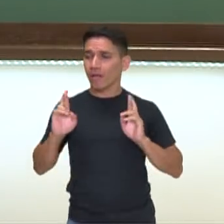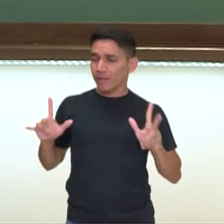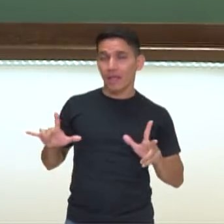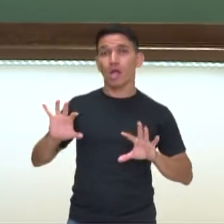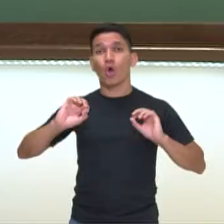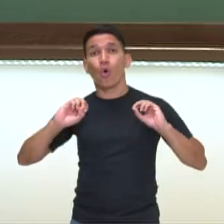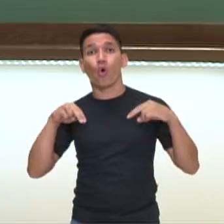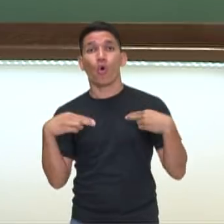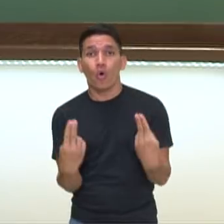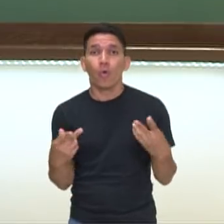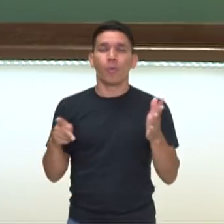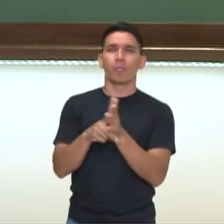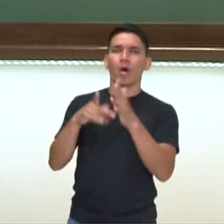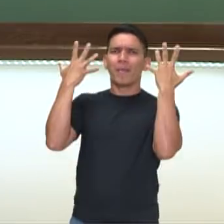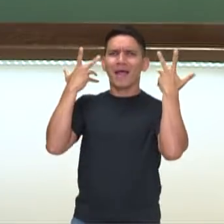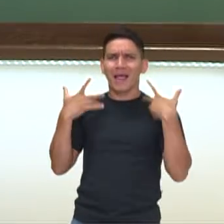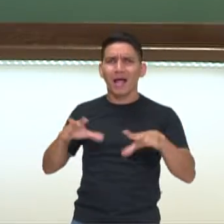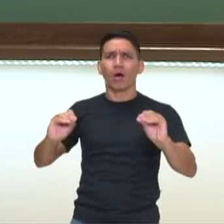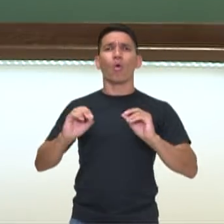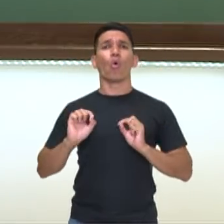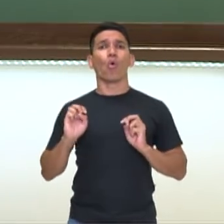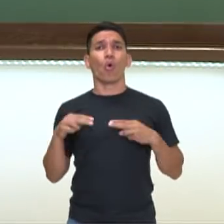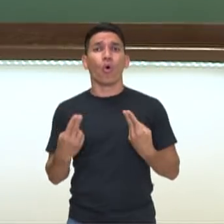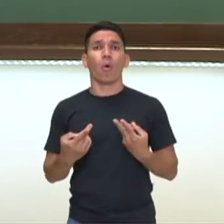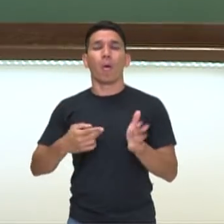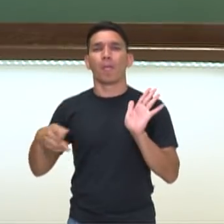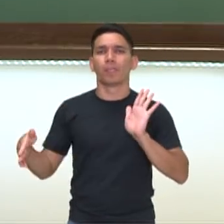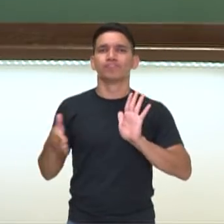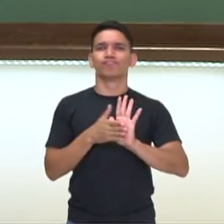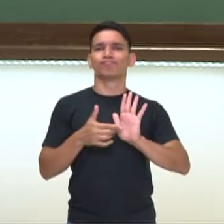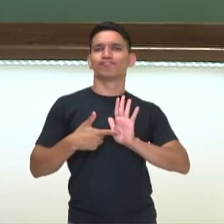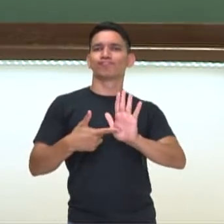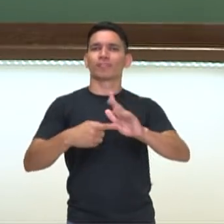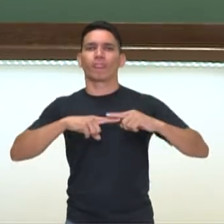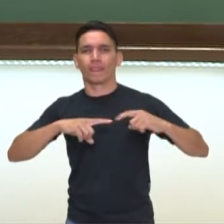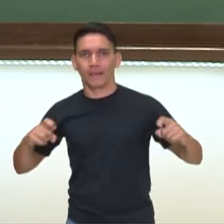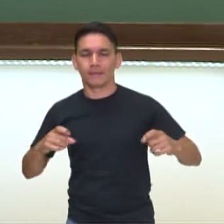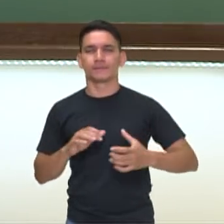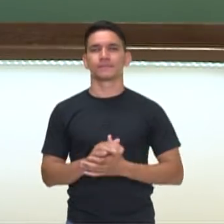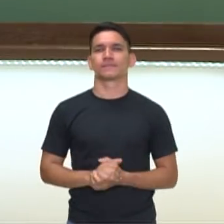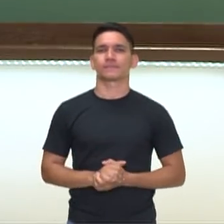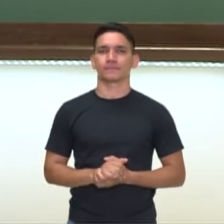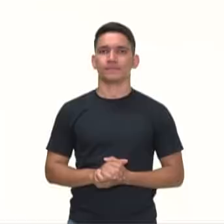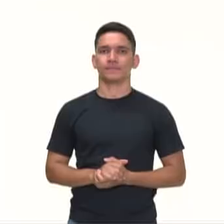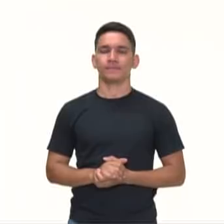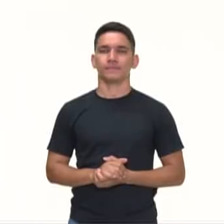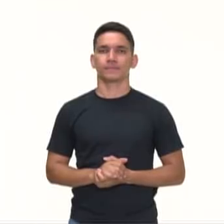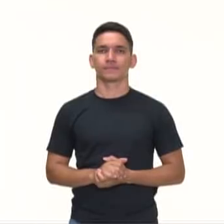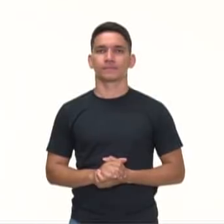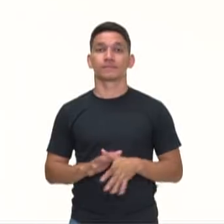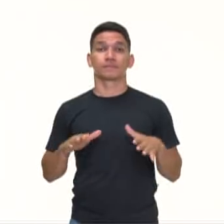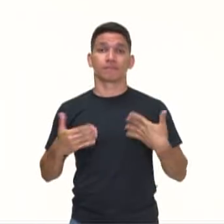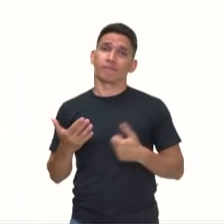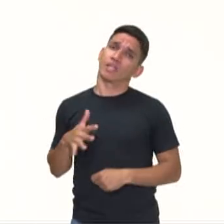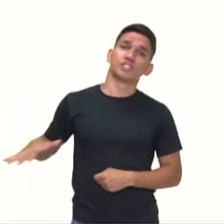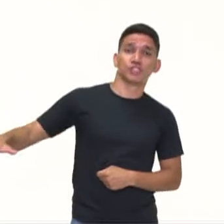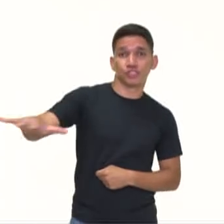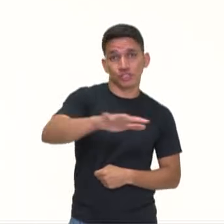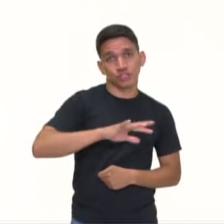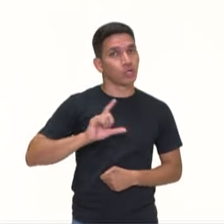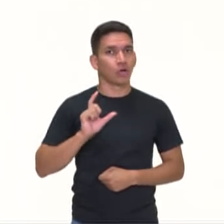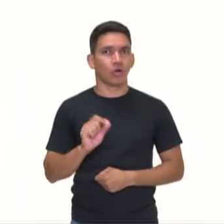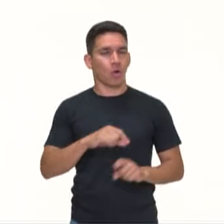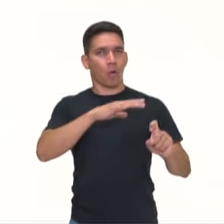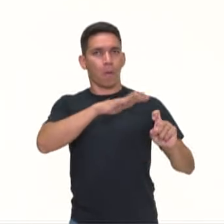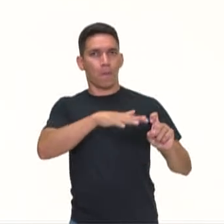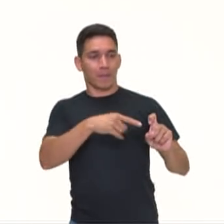ou no método científico, ou em fatos comprovados cientificamente. Bom, em geral, os mitos de